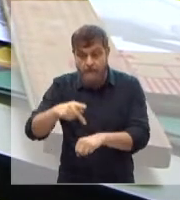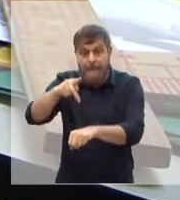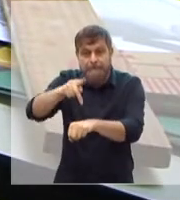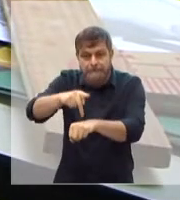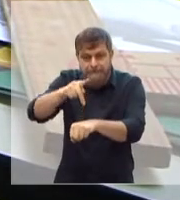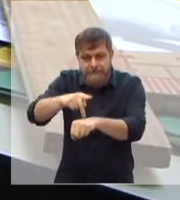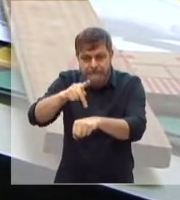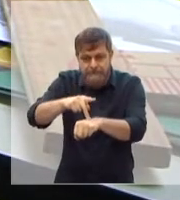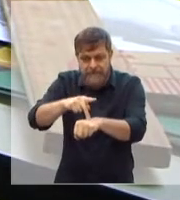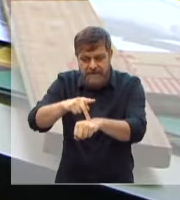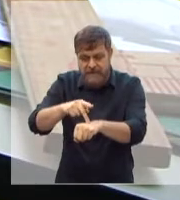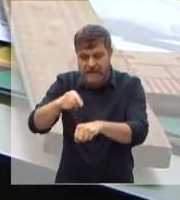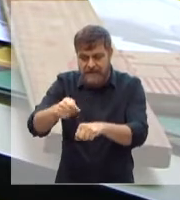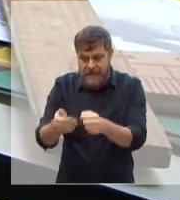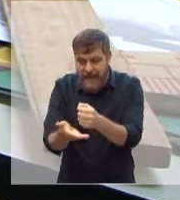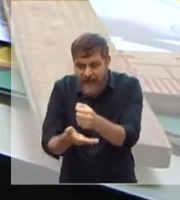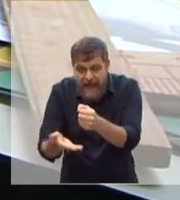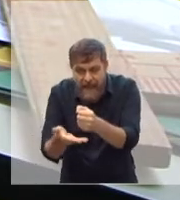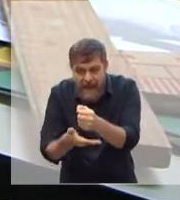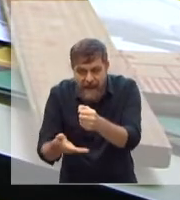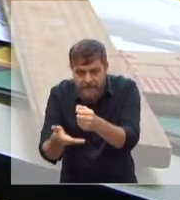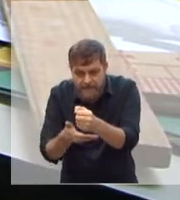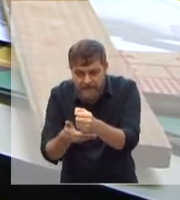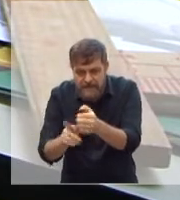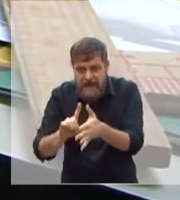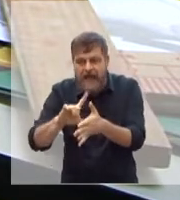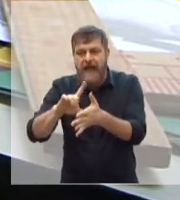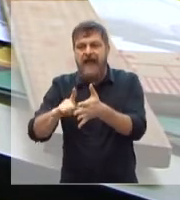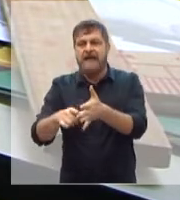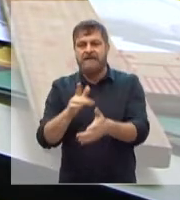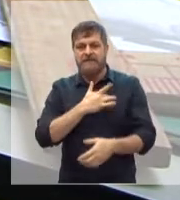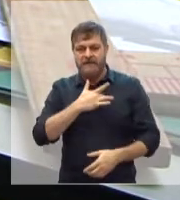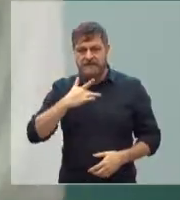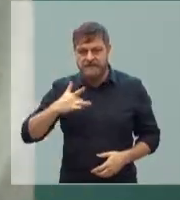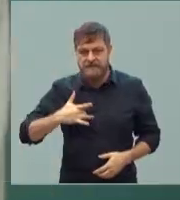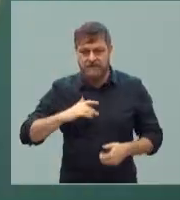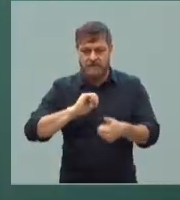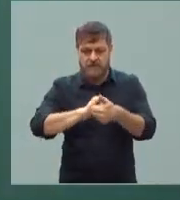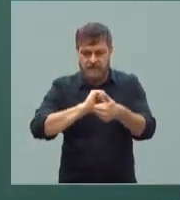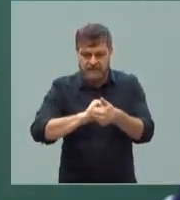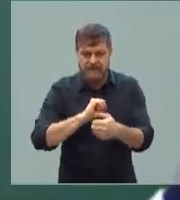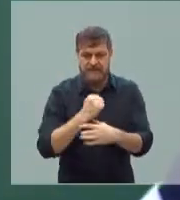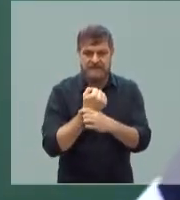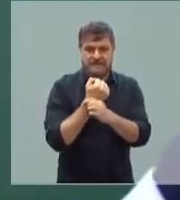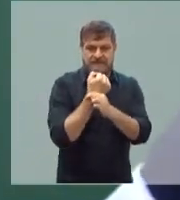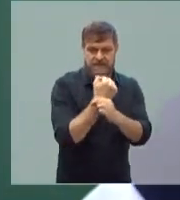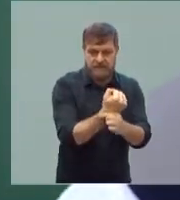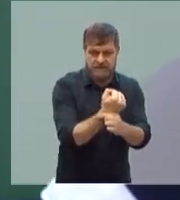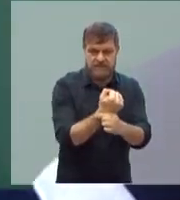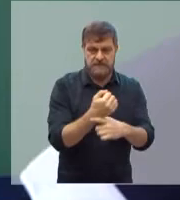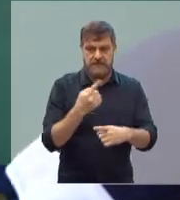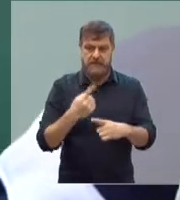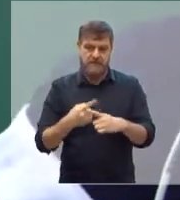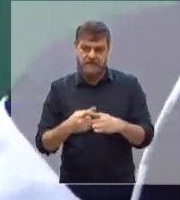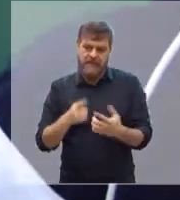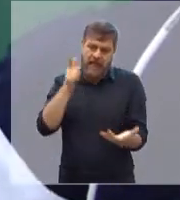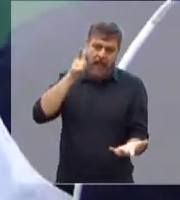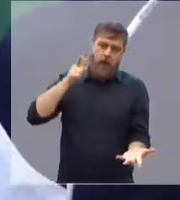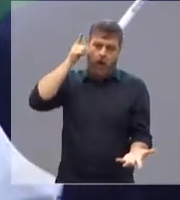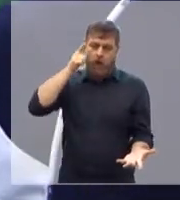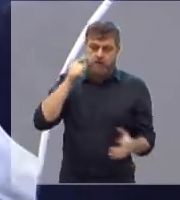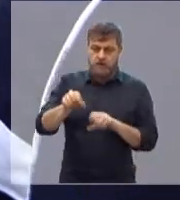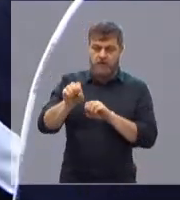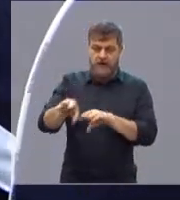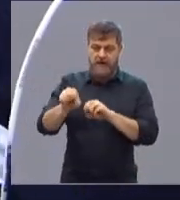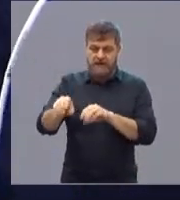pedra basilar. Partindo da educação, a gente vai ter saúde de qualidade, vai ter segurança, vai ter... Porque,